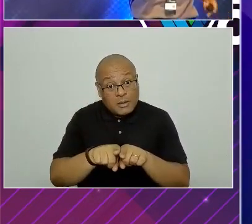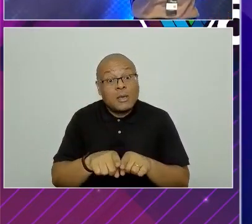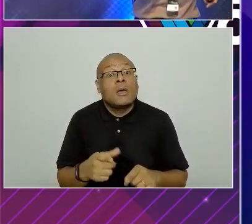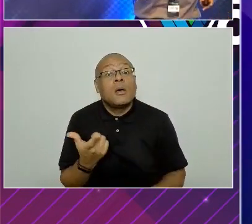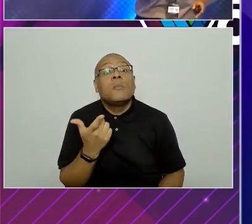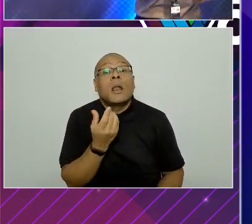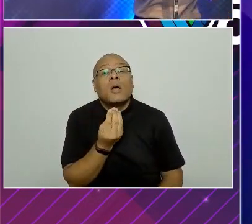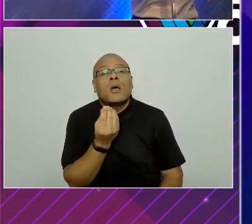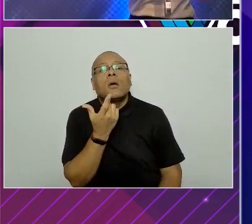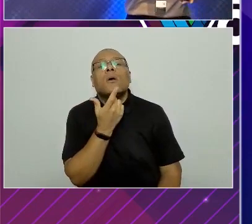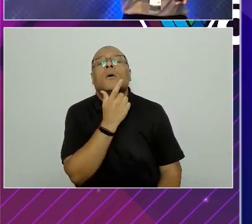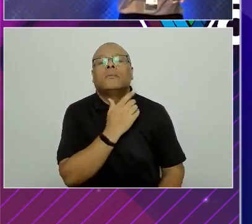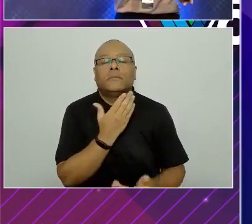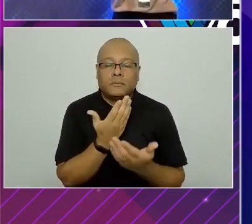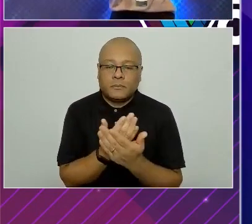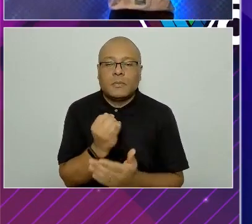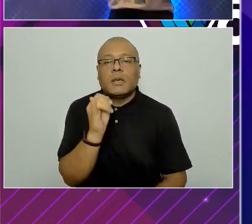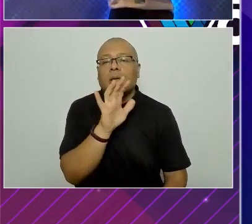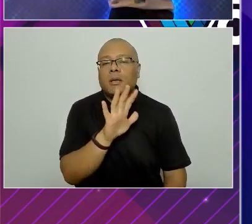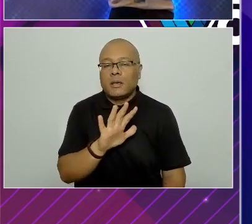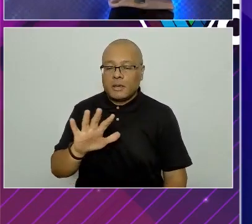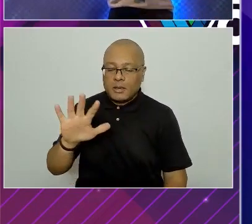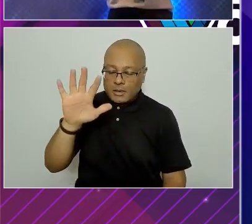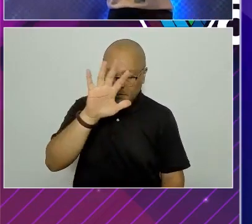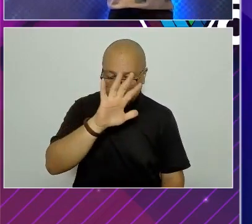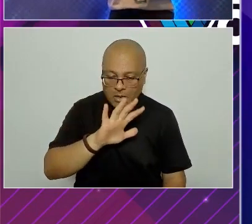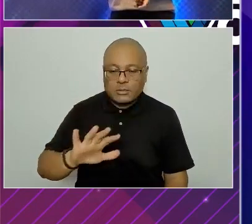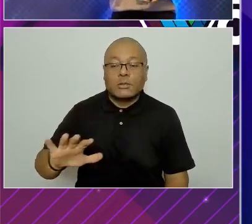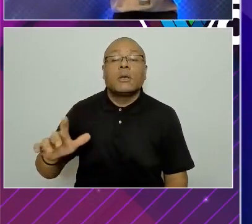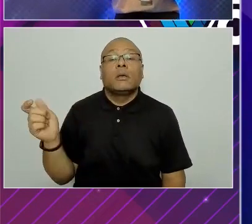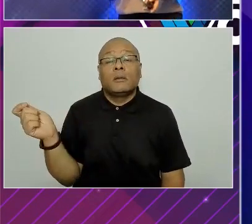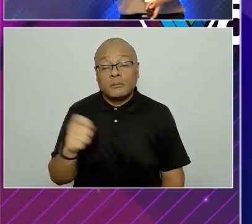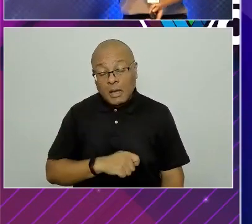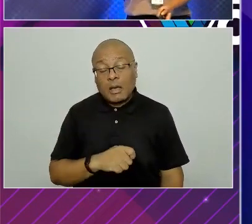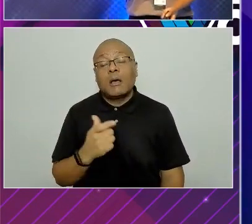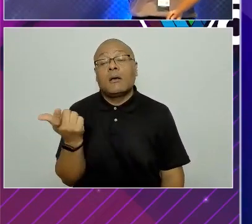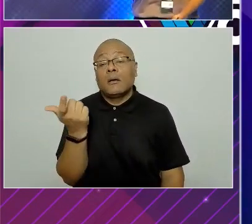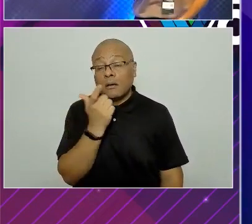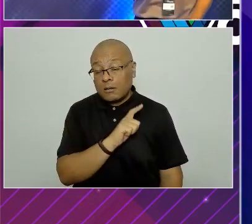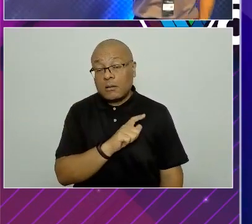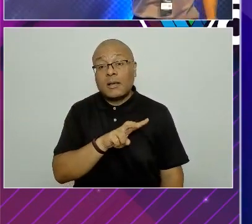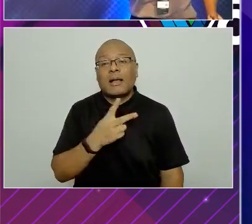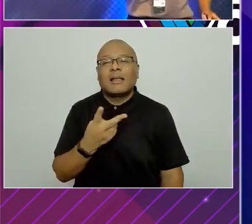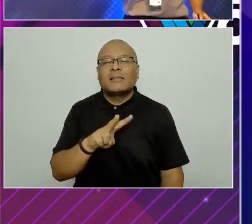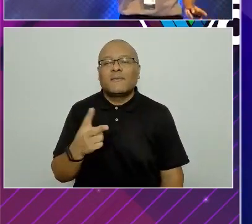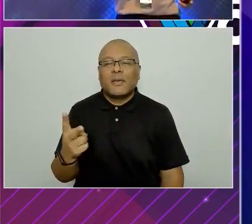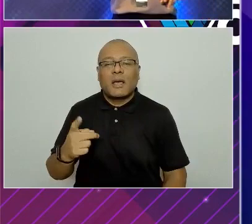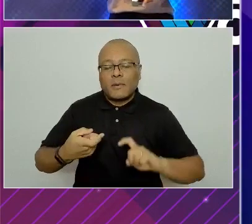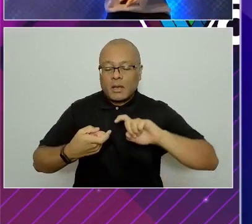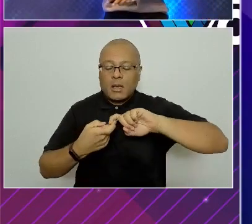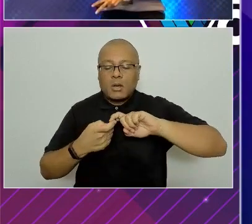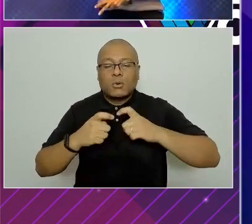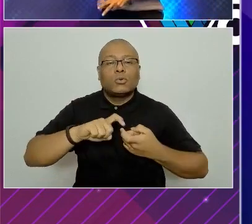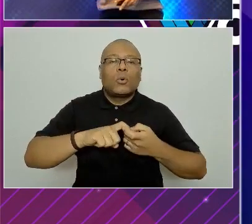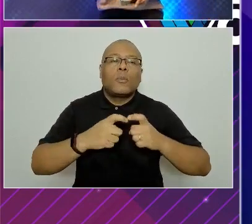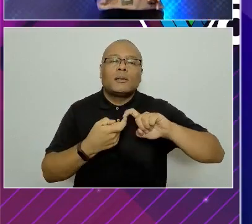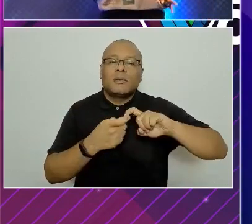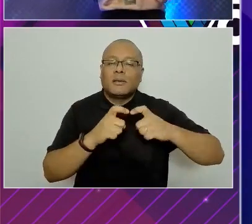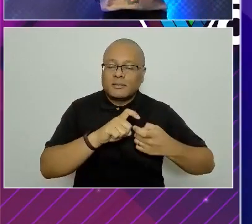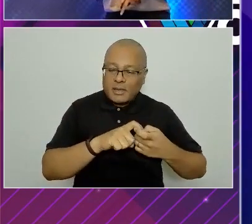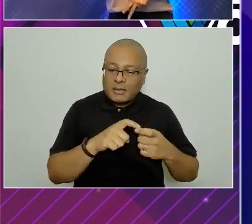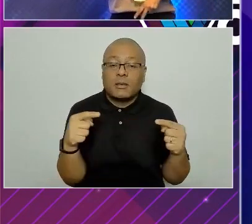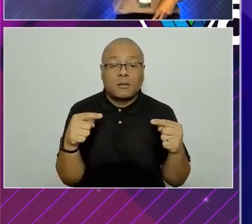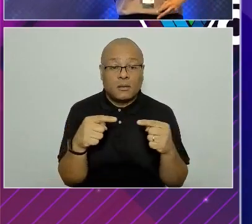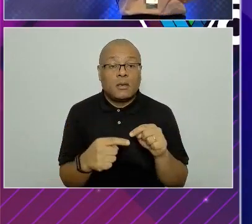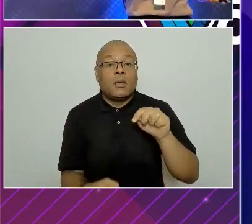ler imagens, né, para lidar com imagens, que ela classificava de maneira mais automatizada, com essa